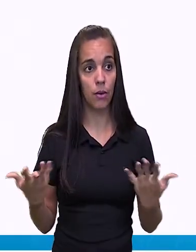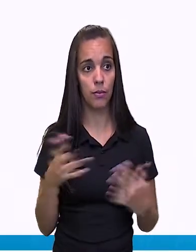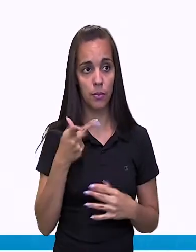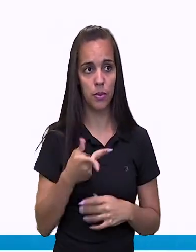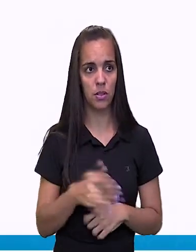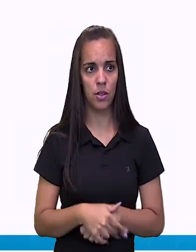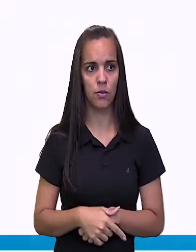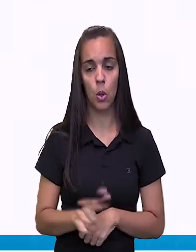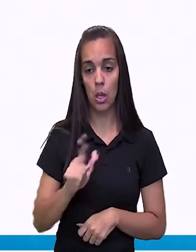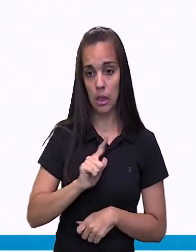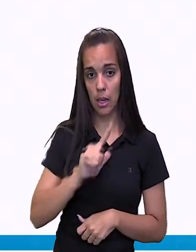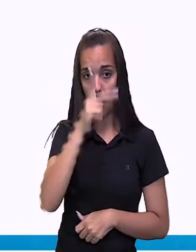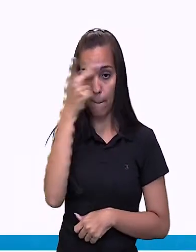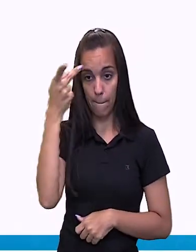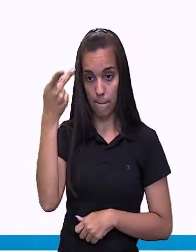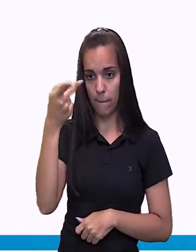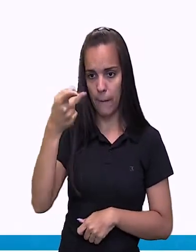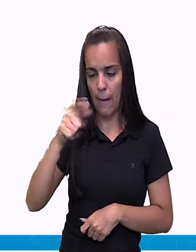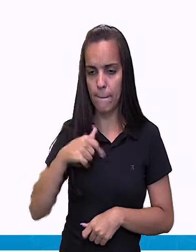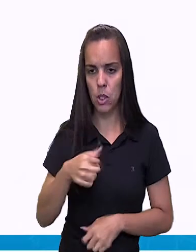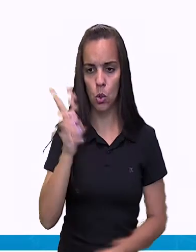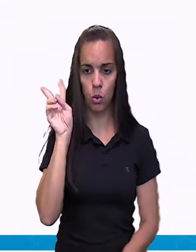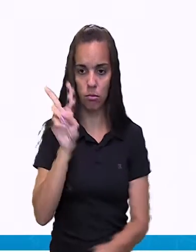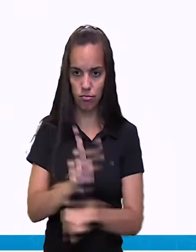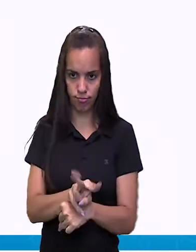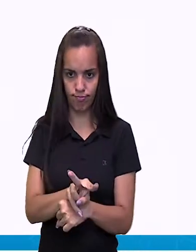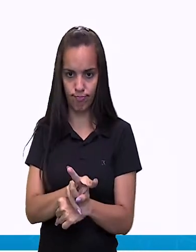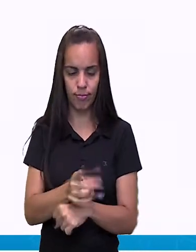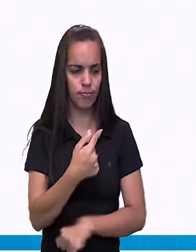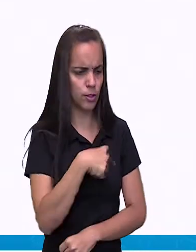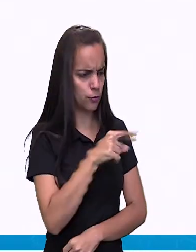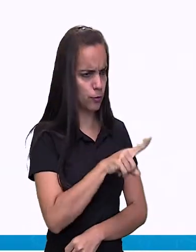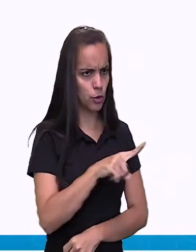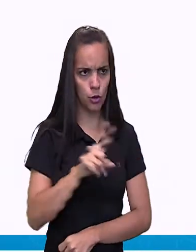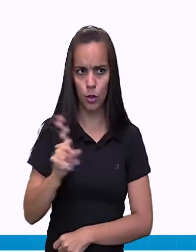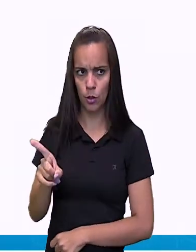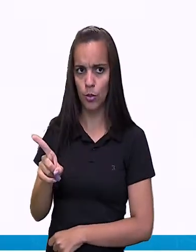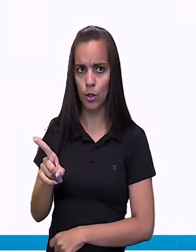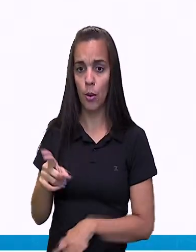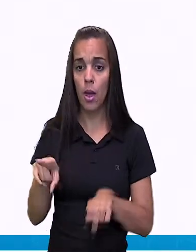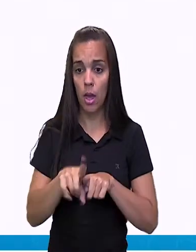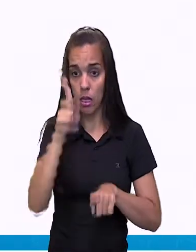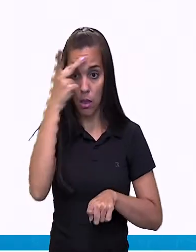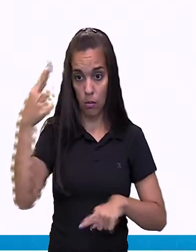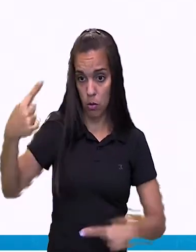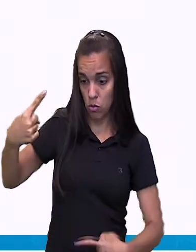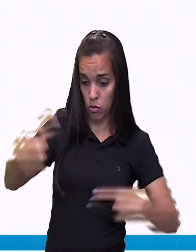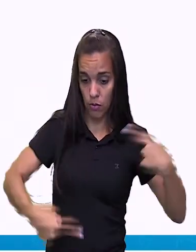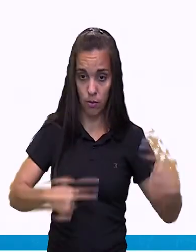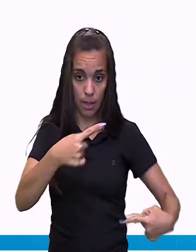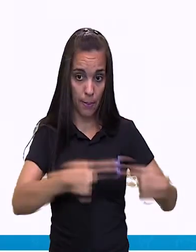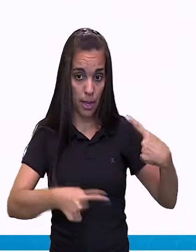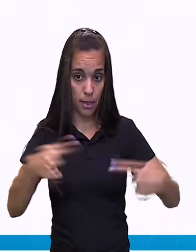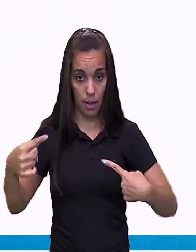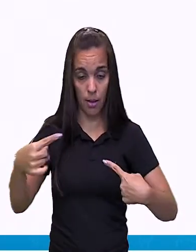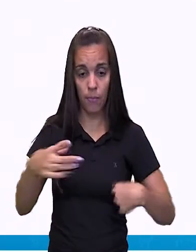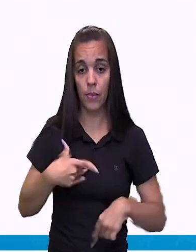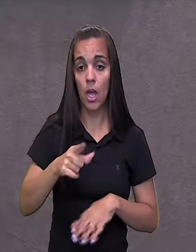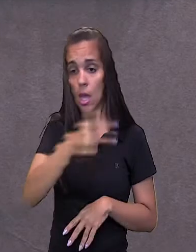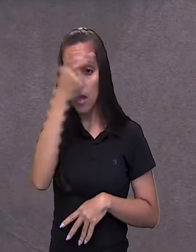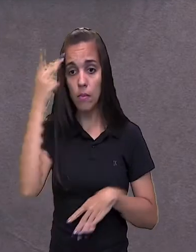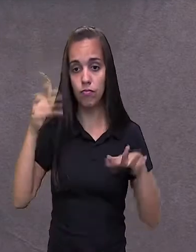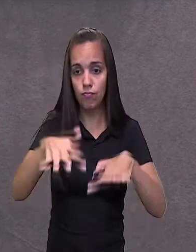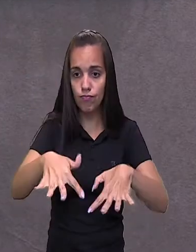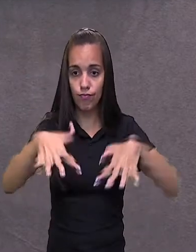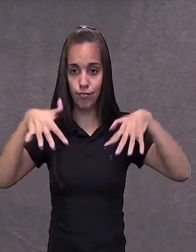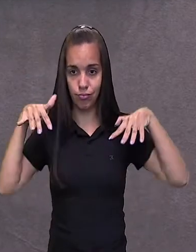temos o mediador, temos os debatedores e temos o público. Isso. Bem, nós